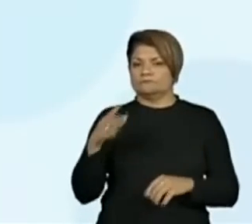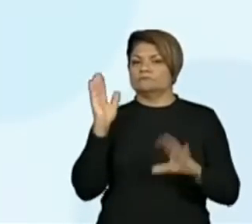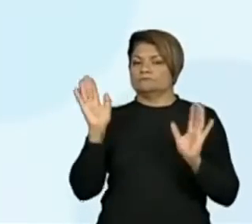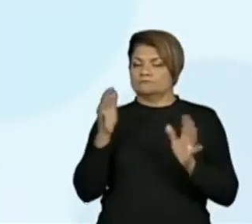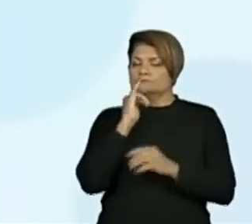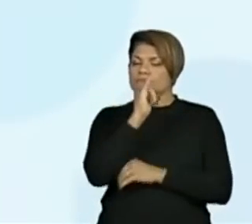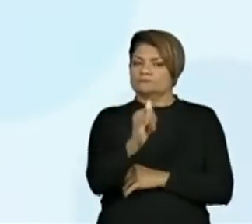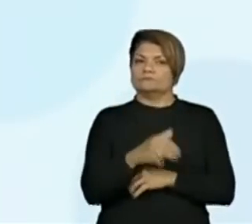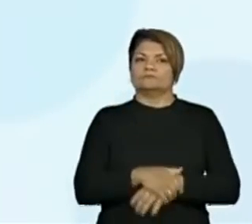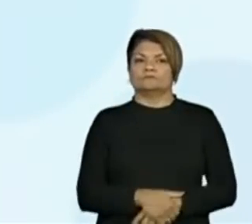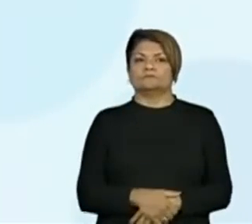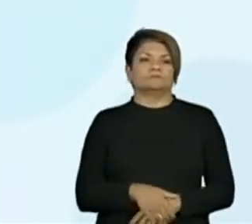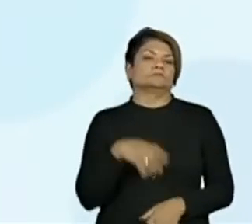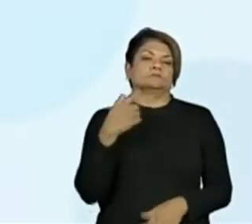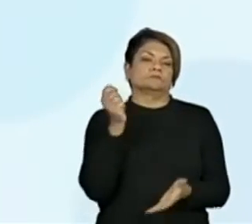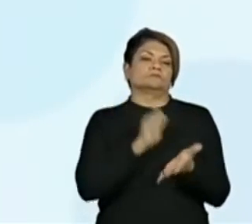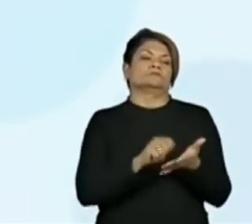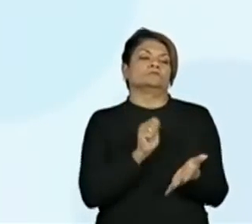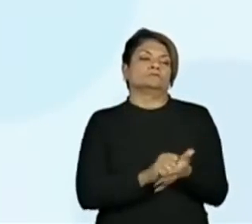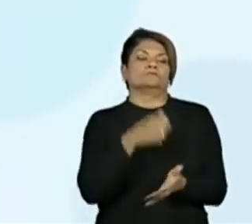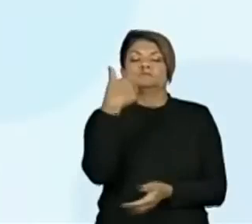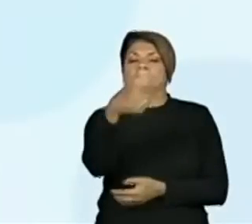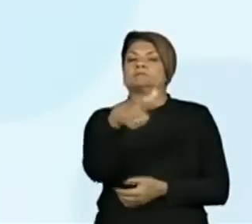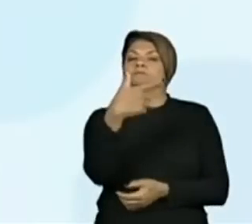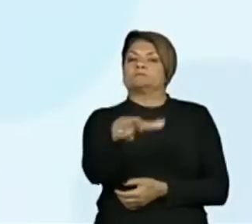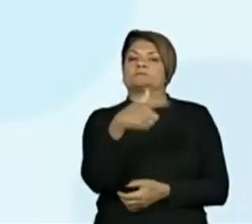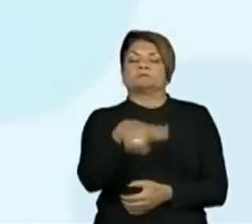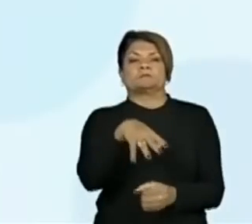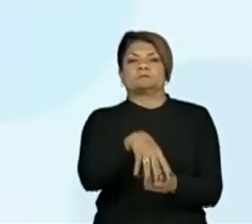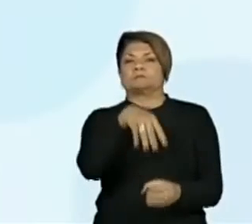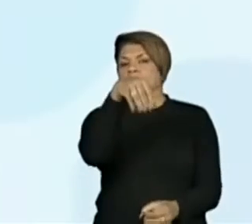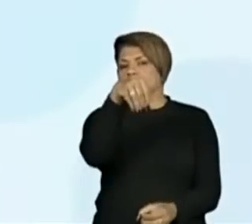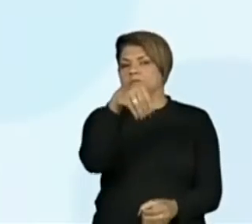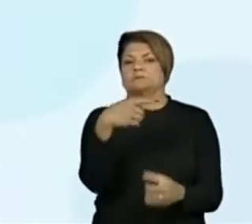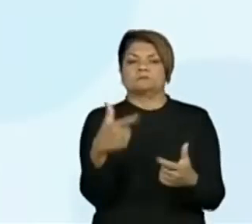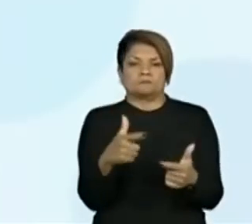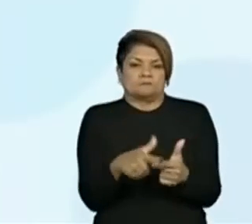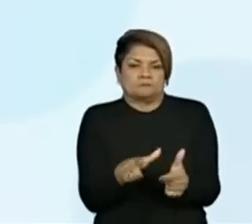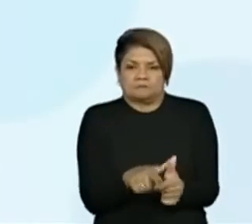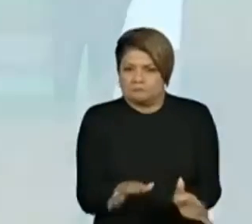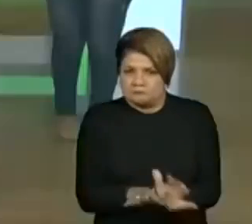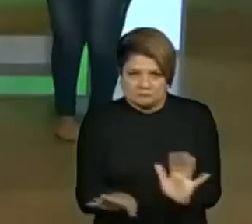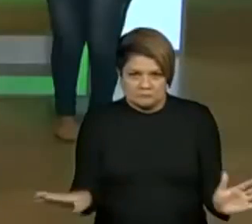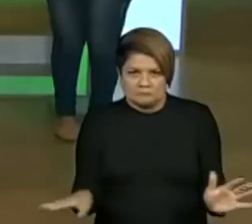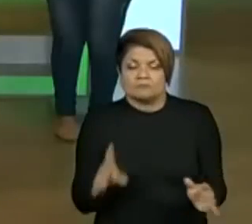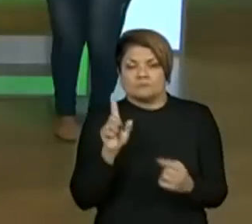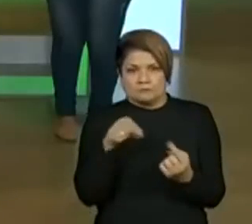tem cone, então escrevam que não tem cone aí, não tem problema. Esse é o